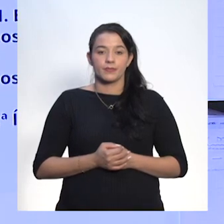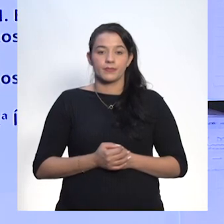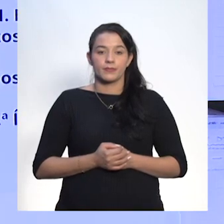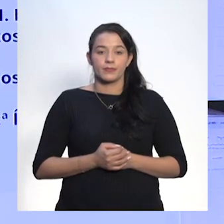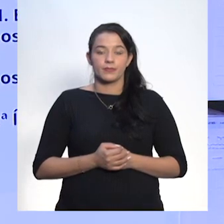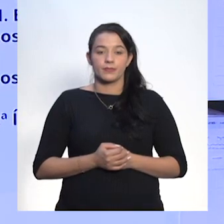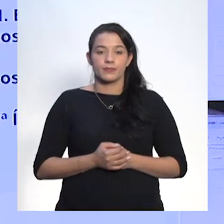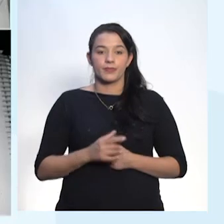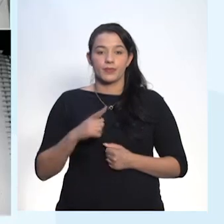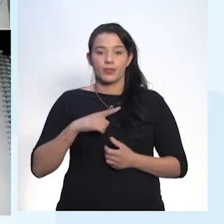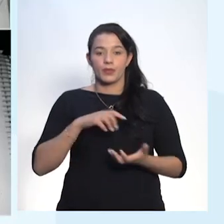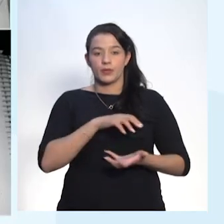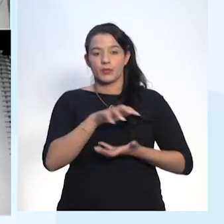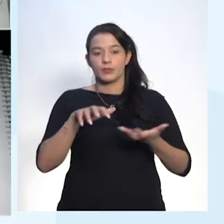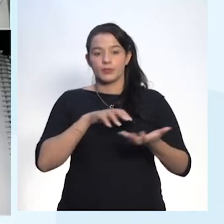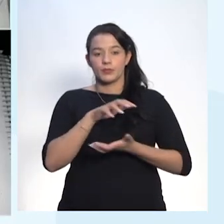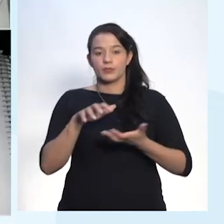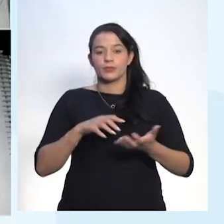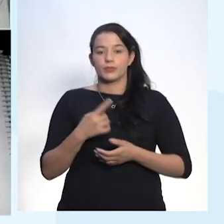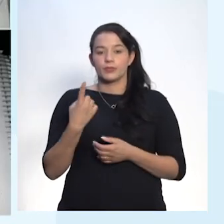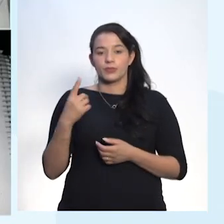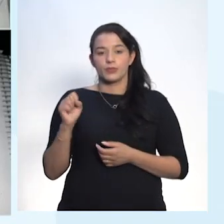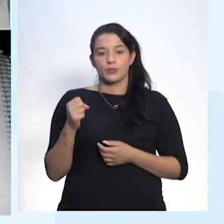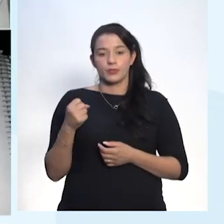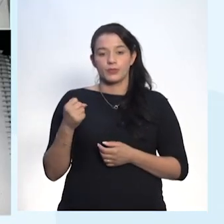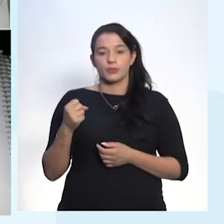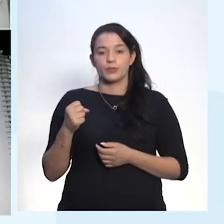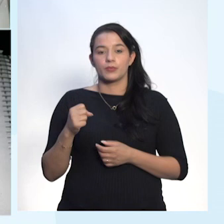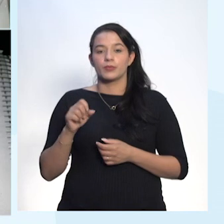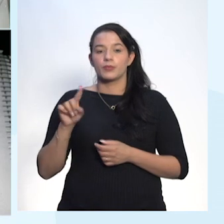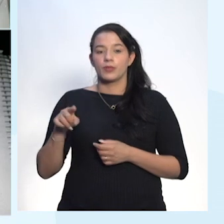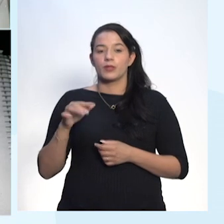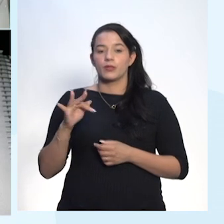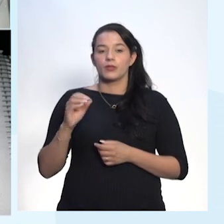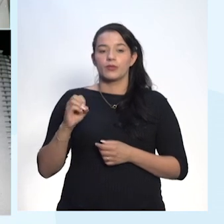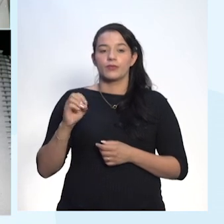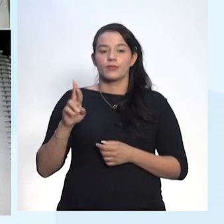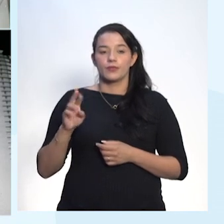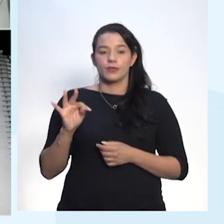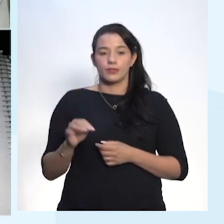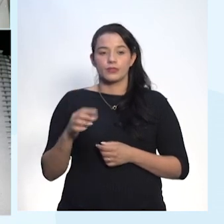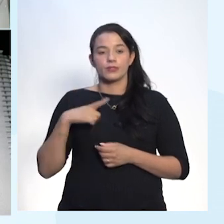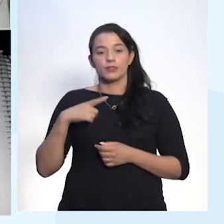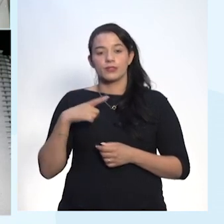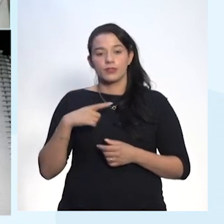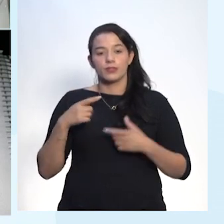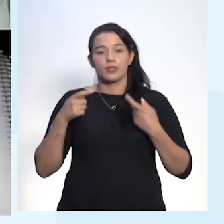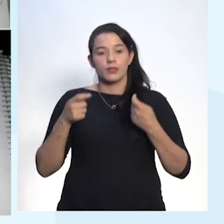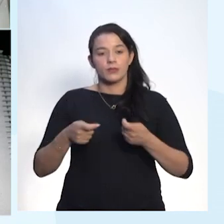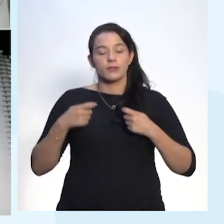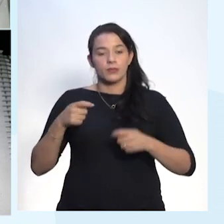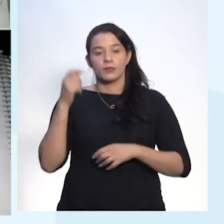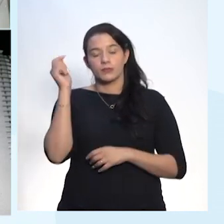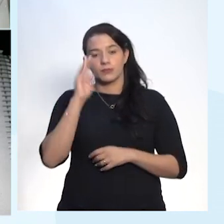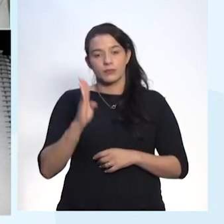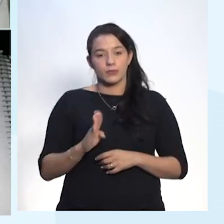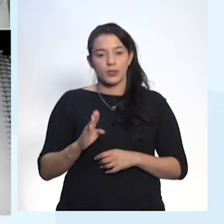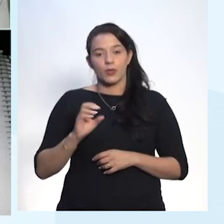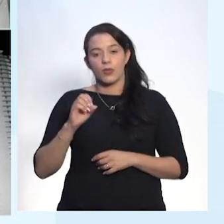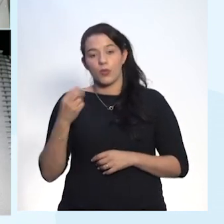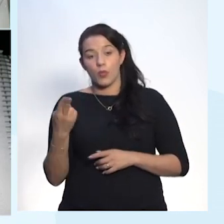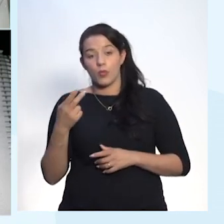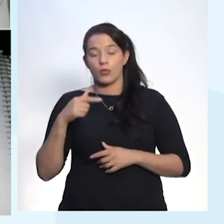A revolta dos 18 do Forte nós podemos considerar como o primeiro movimento do tenentismo brasileiro, ou a